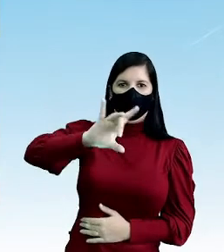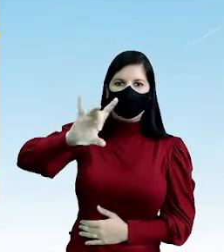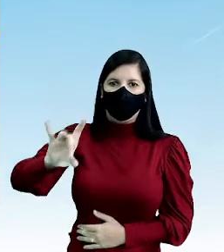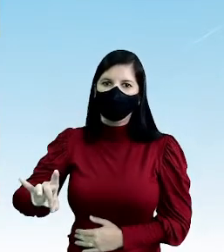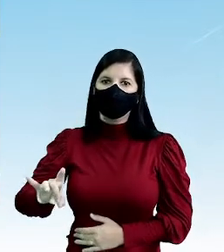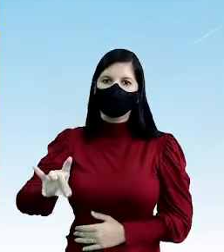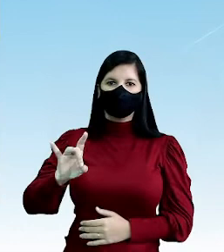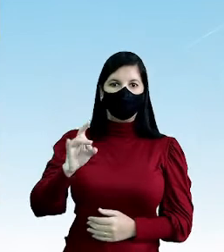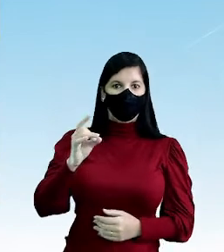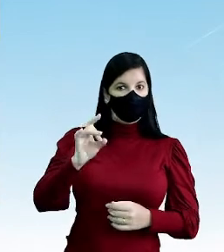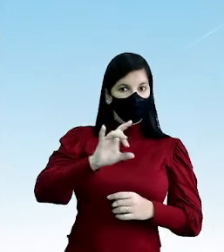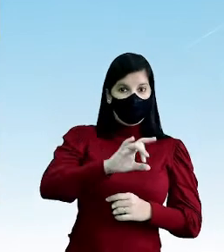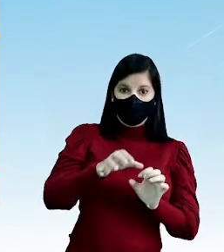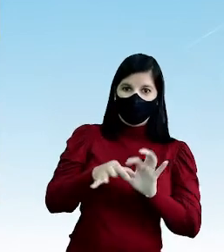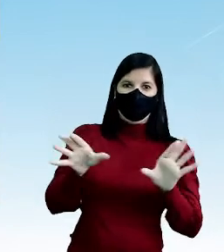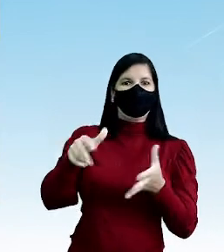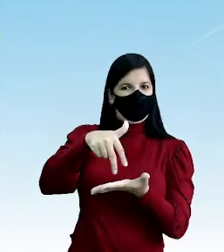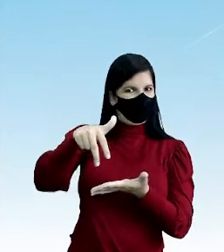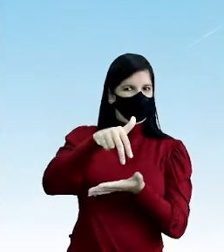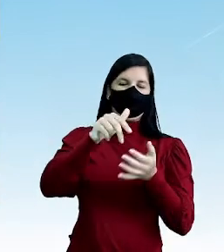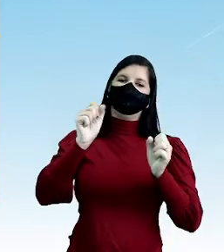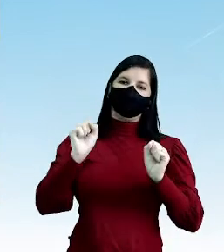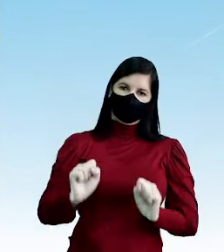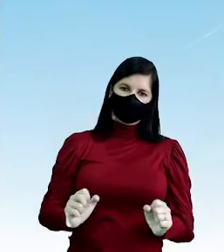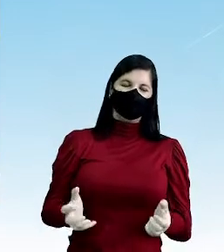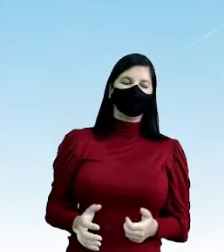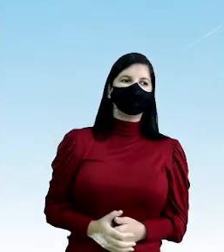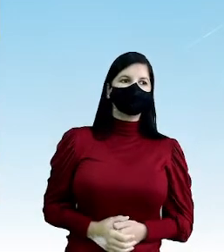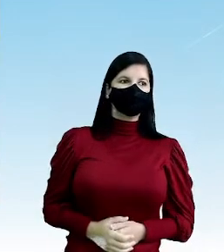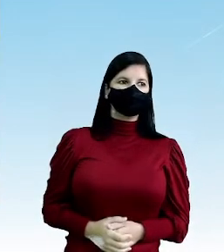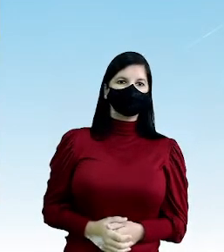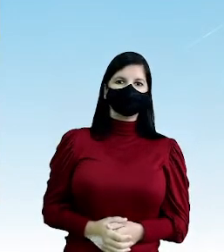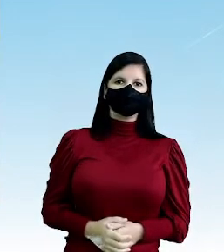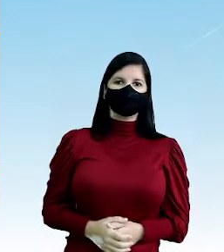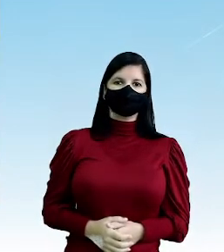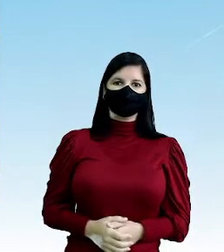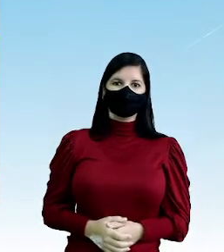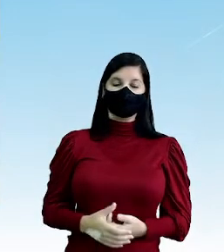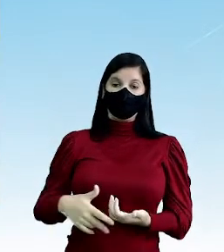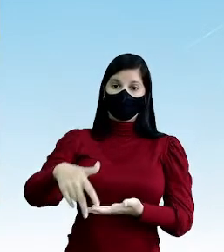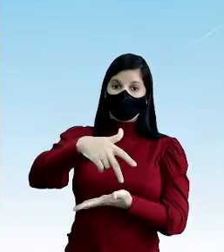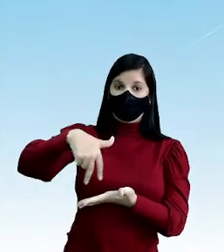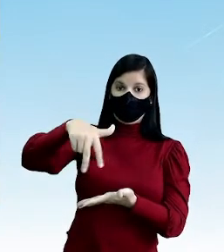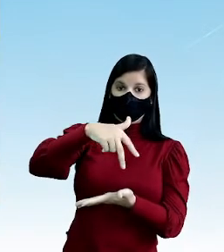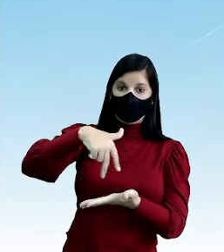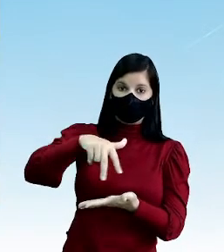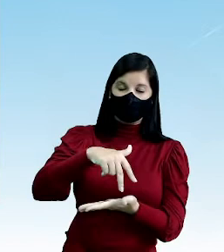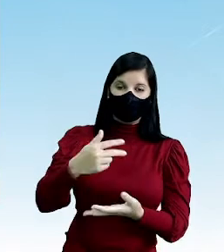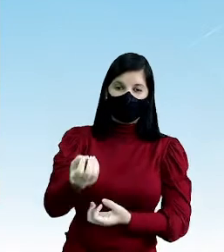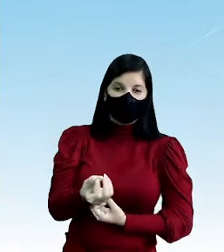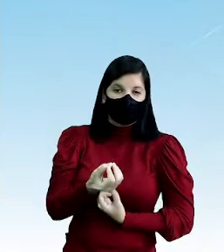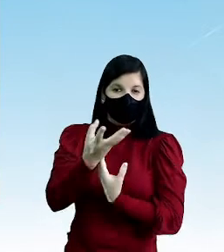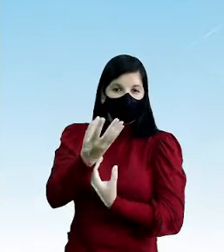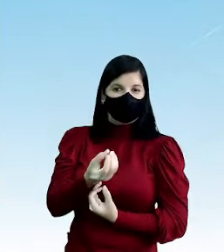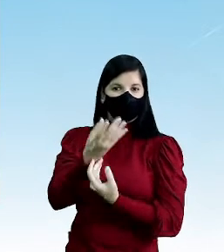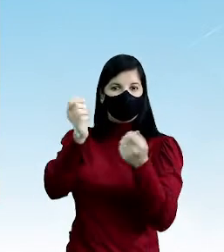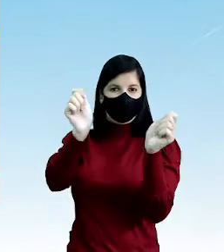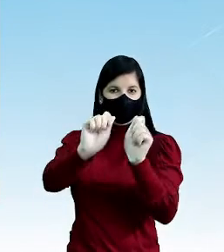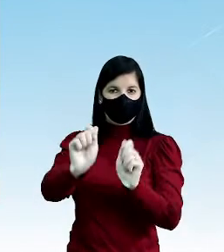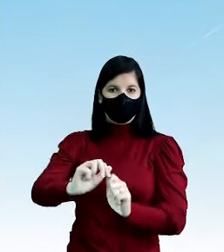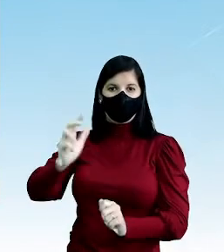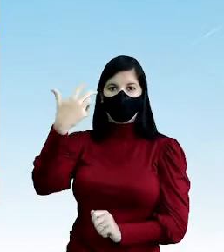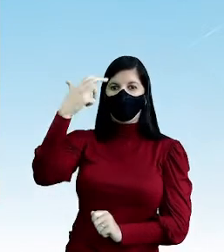também nossa dança vai ser de um jeito. Certo? A dança é uma expressão artística e